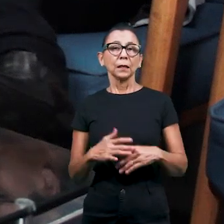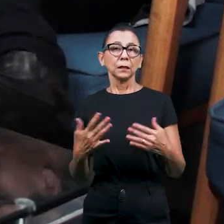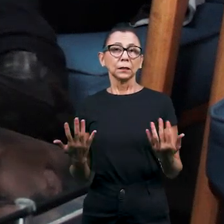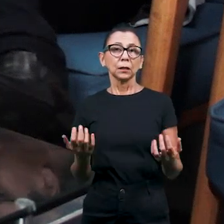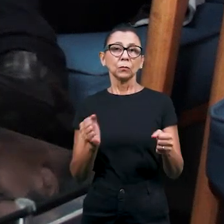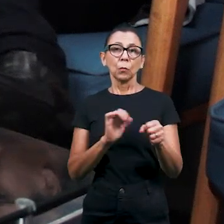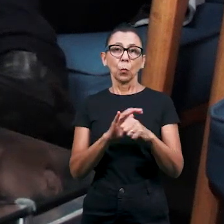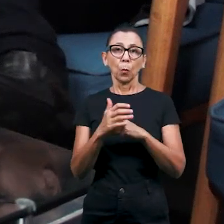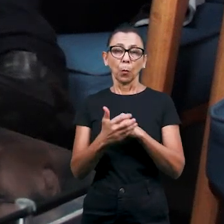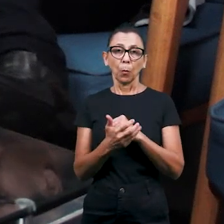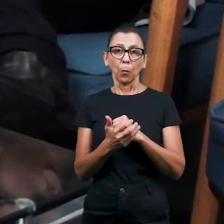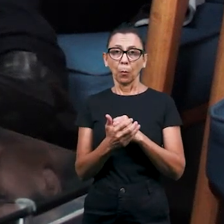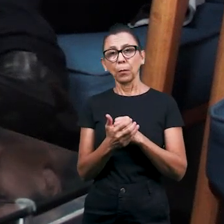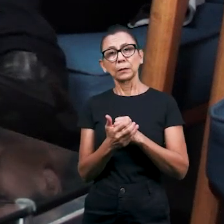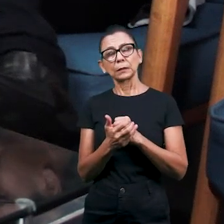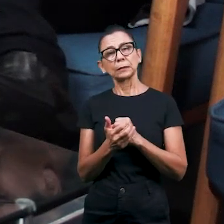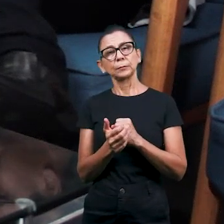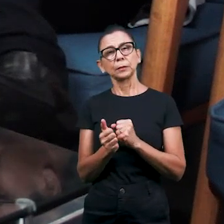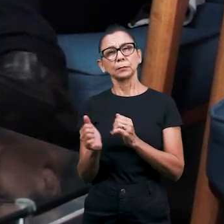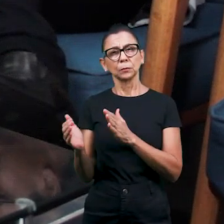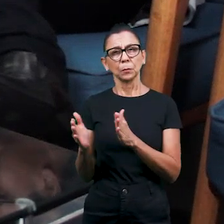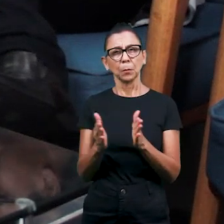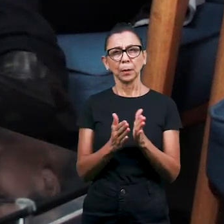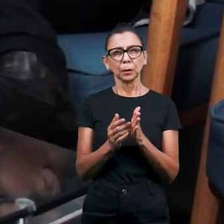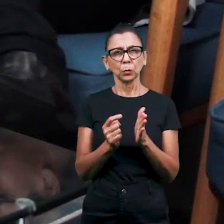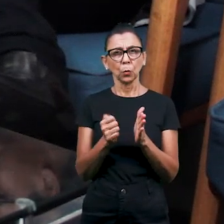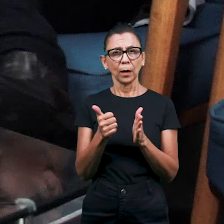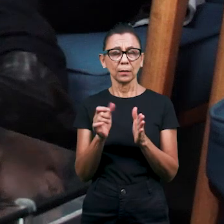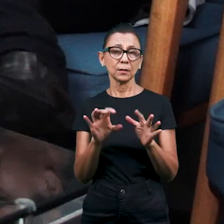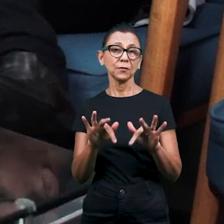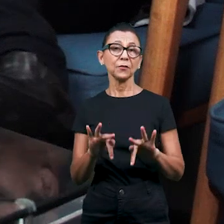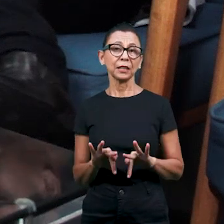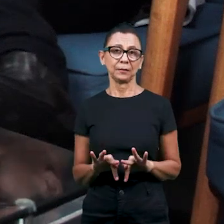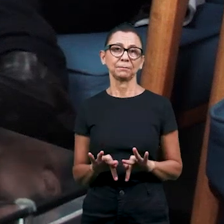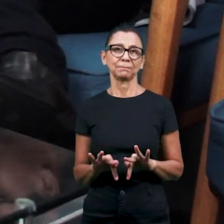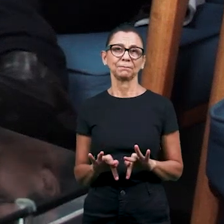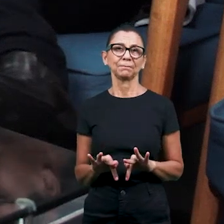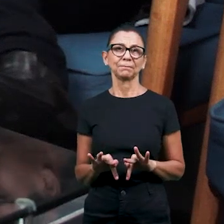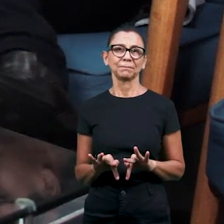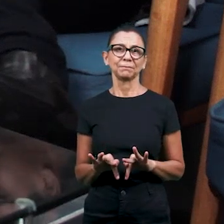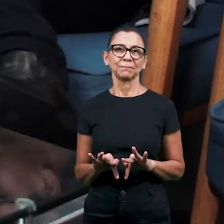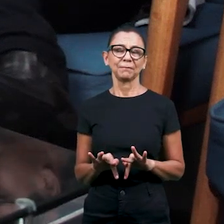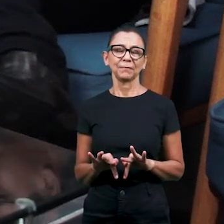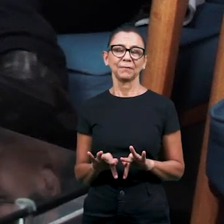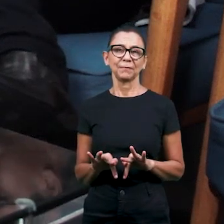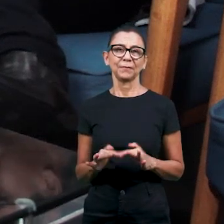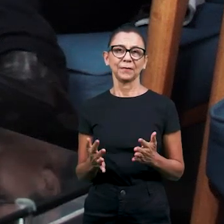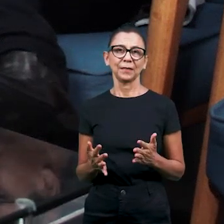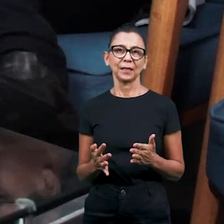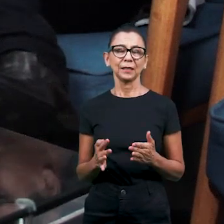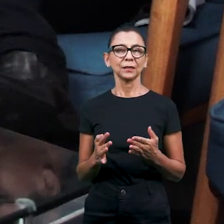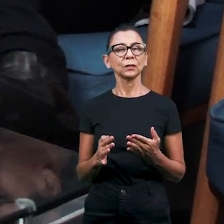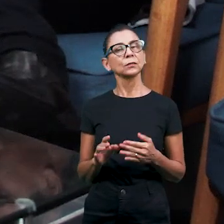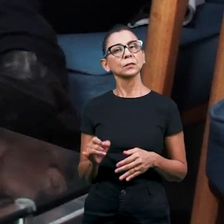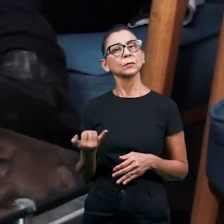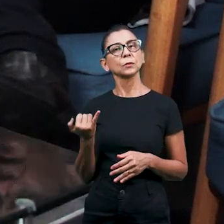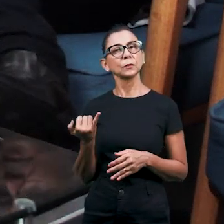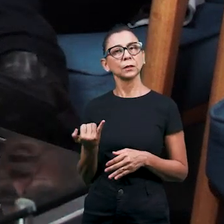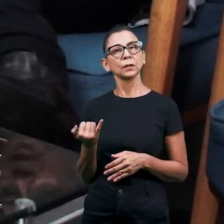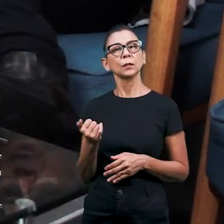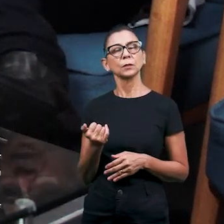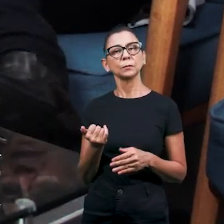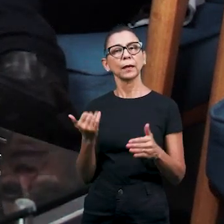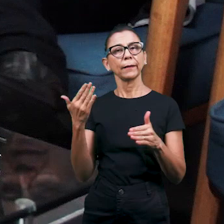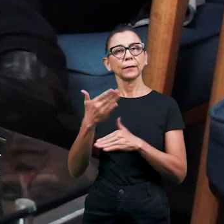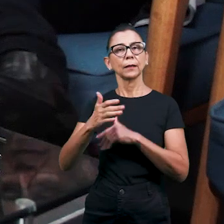que ainda não encerrou, essa necessidade de agregar o jovem e usar a linguagem deles, dessa geração.